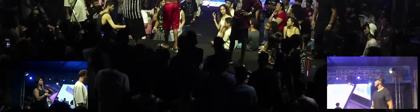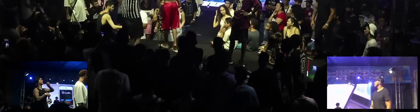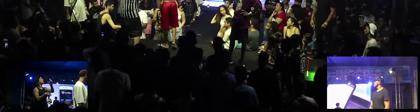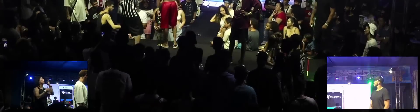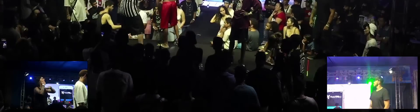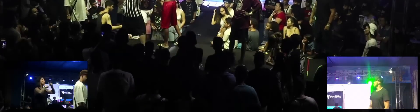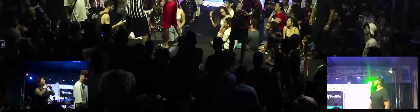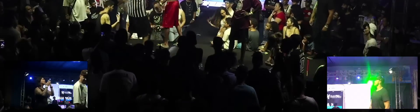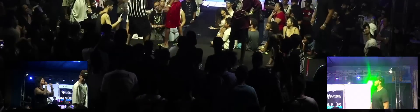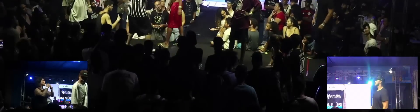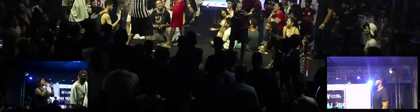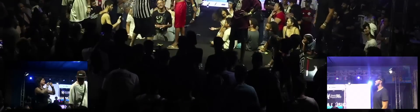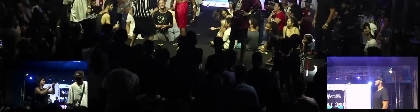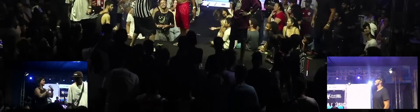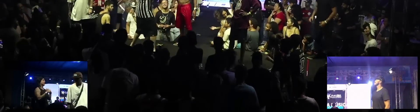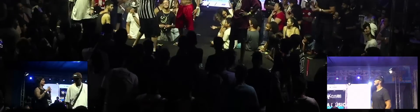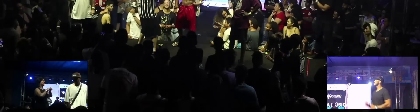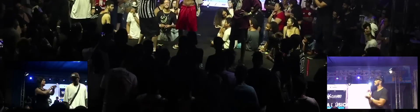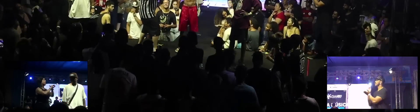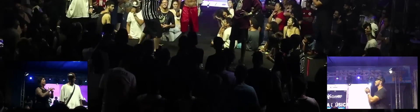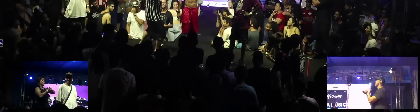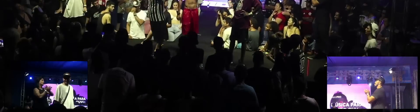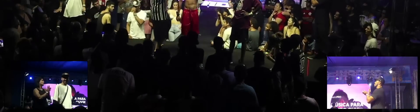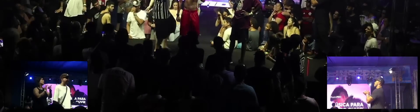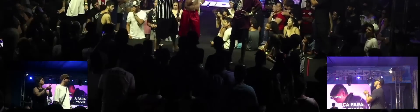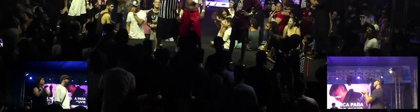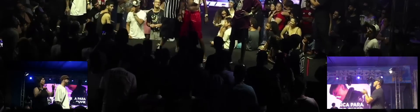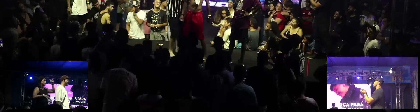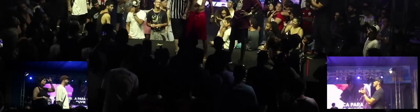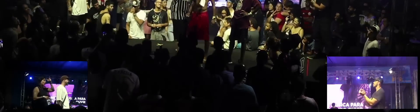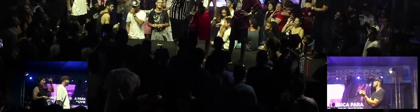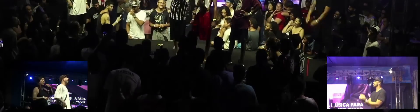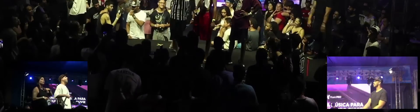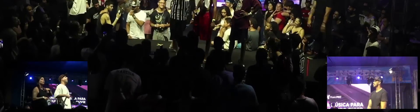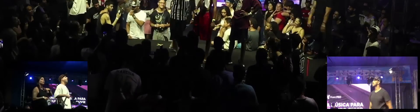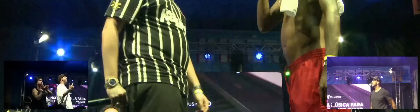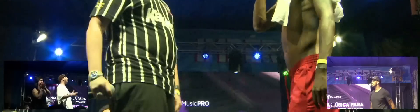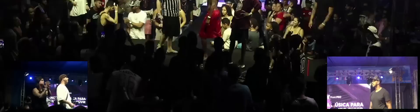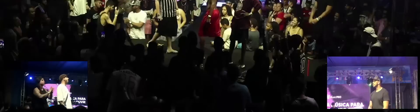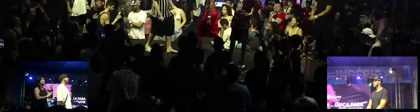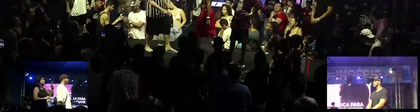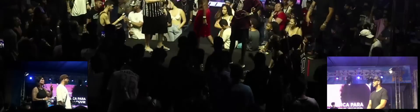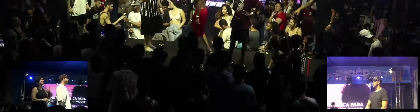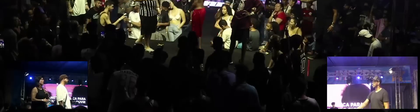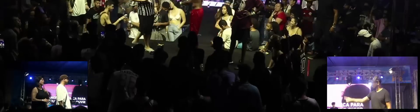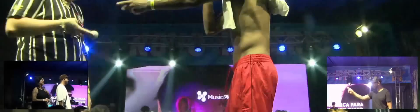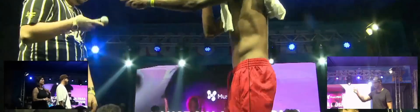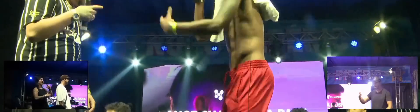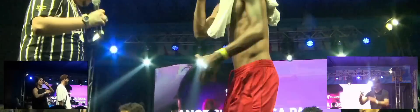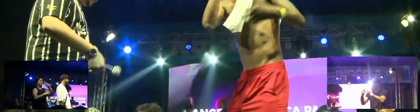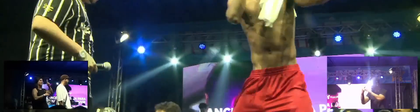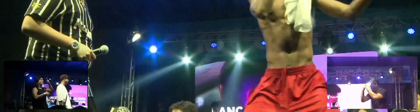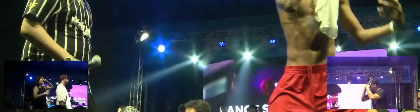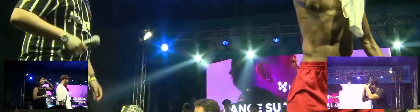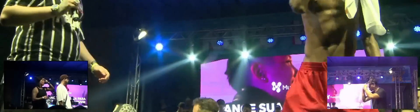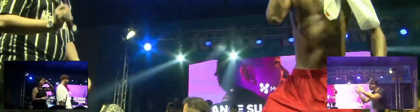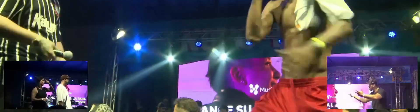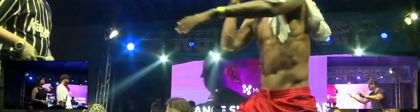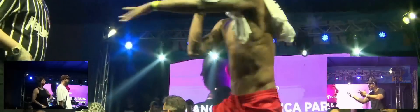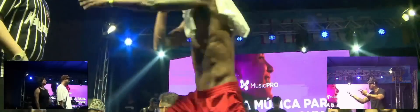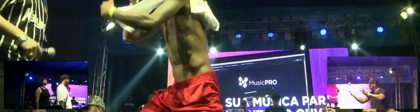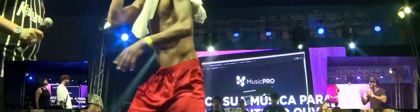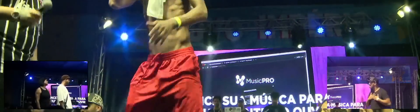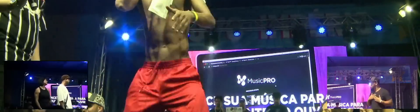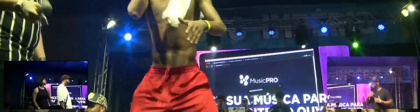rima é uma arma Mastiguei os fantasmas que rimeu diabo Hoje eu tô me alimentando dos traumas Que nos trauma Tá ligado? Na levada